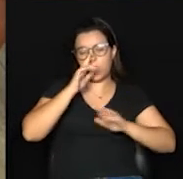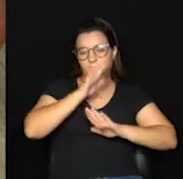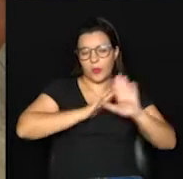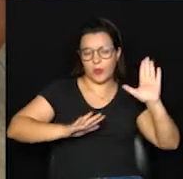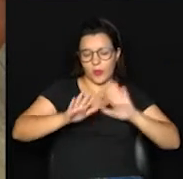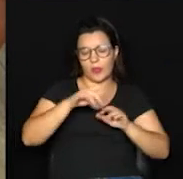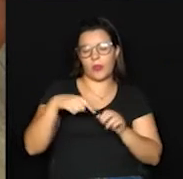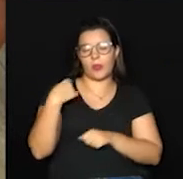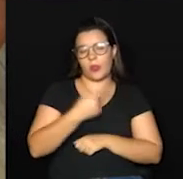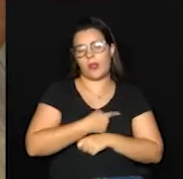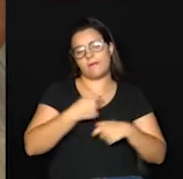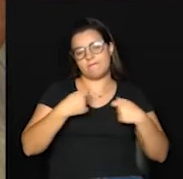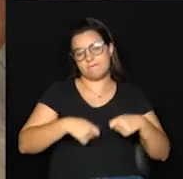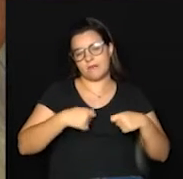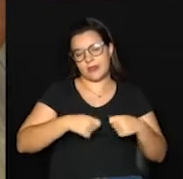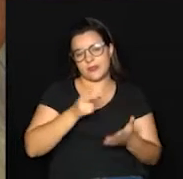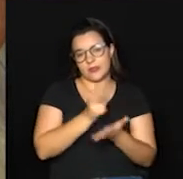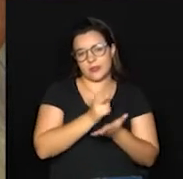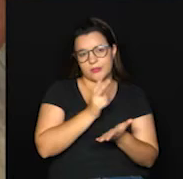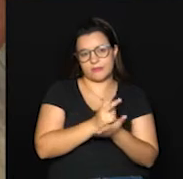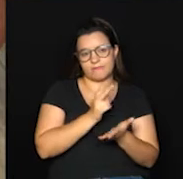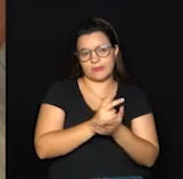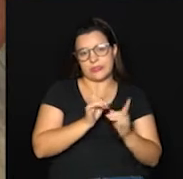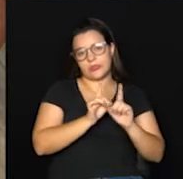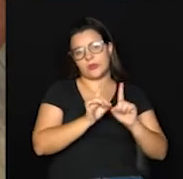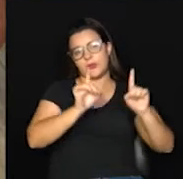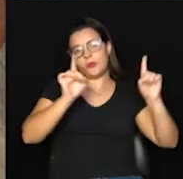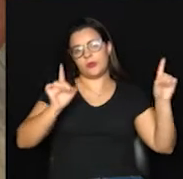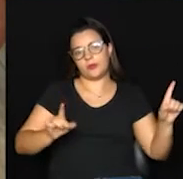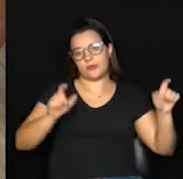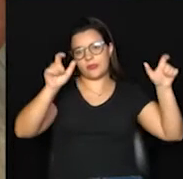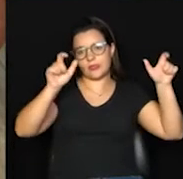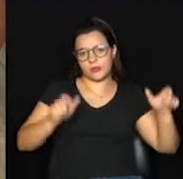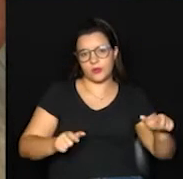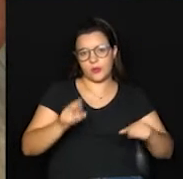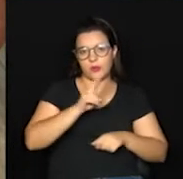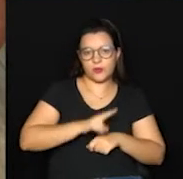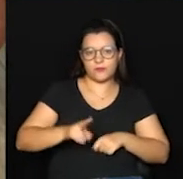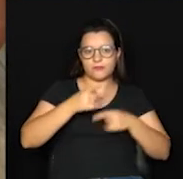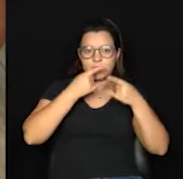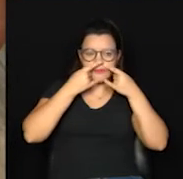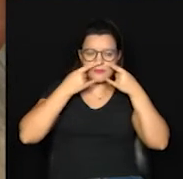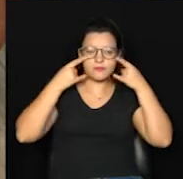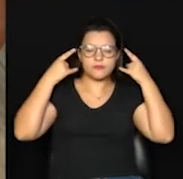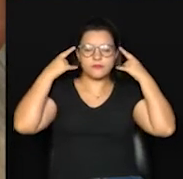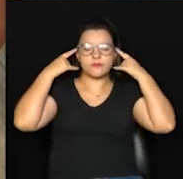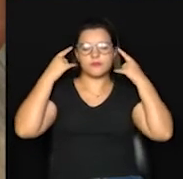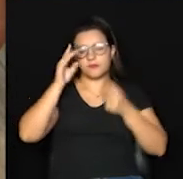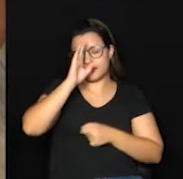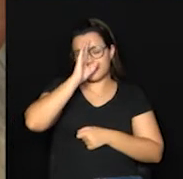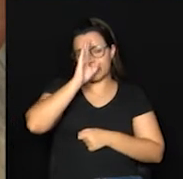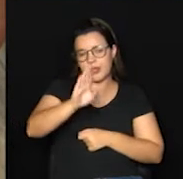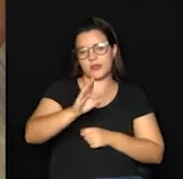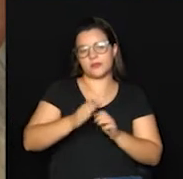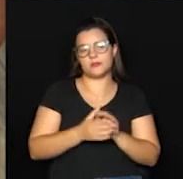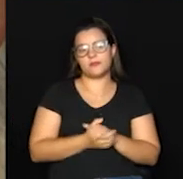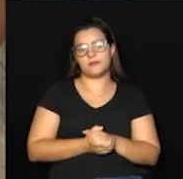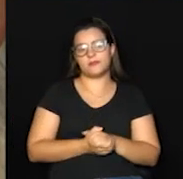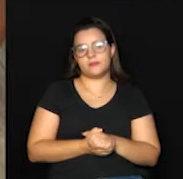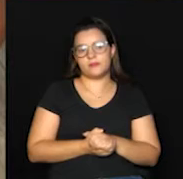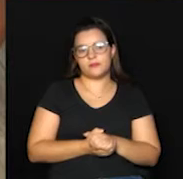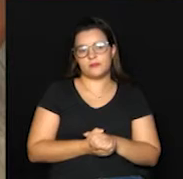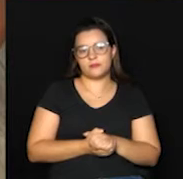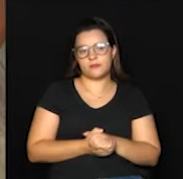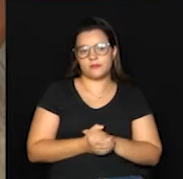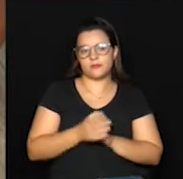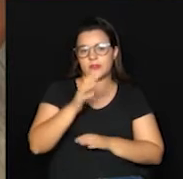nós precisa continuar, do distanciamento pessoal, da utilização de máscara, principalmente no fim de semana, né? A chuva não caiu na cidade.